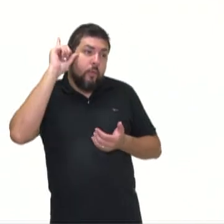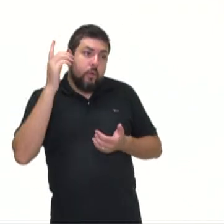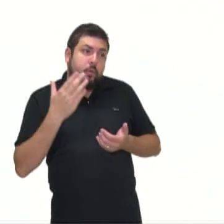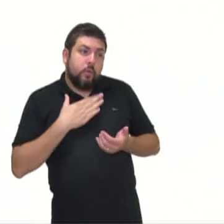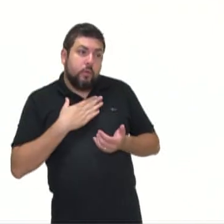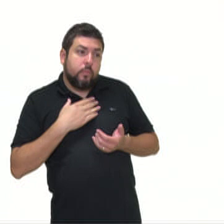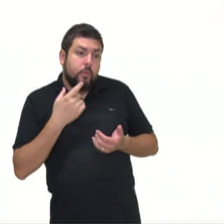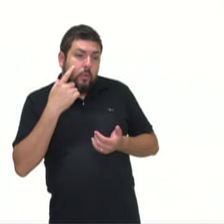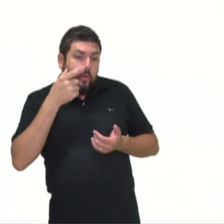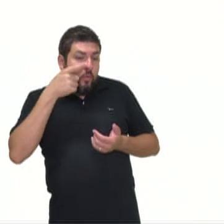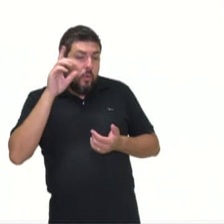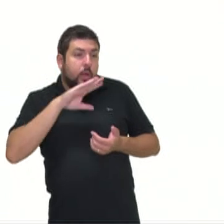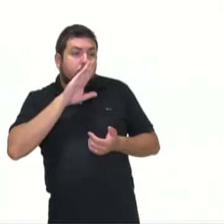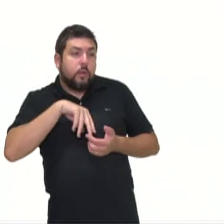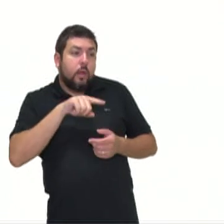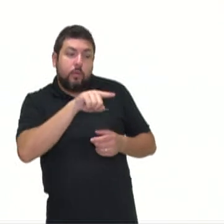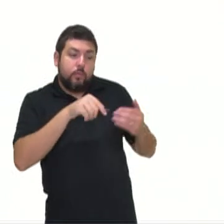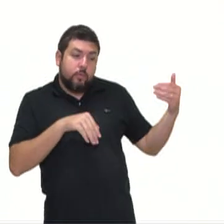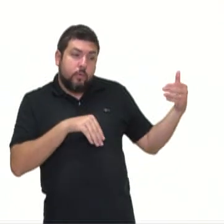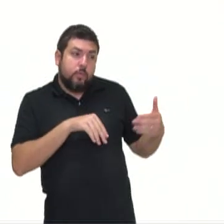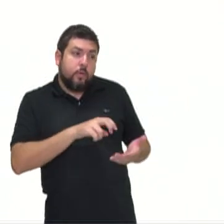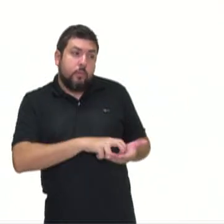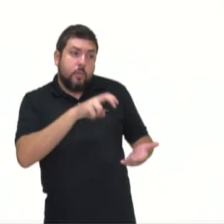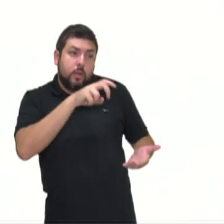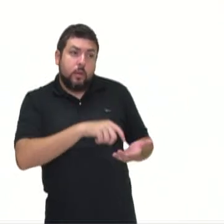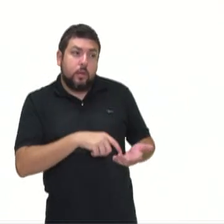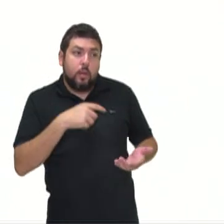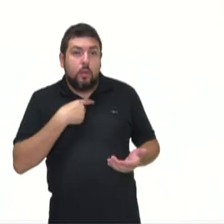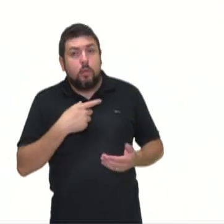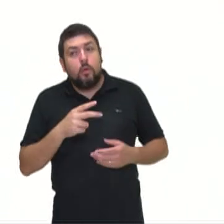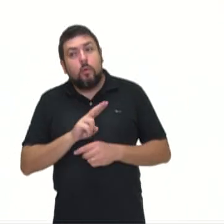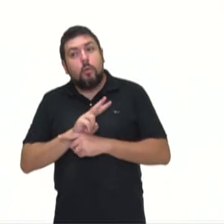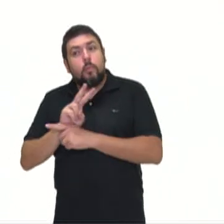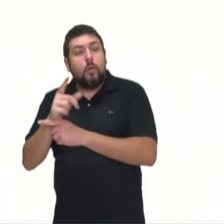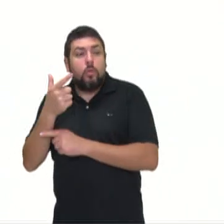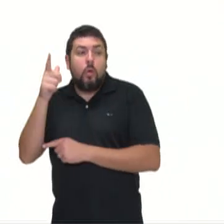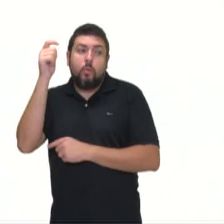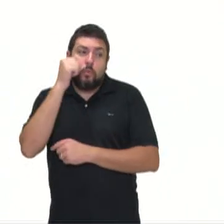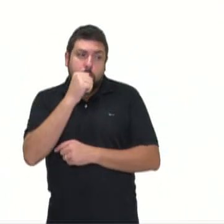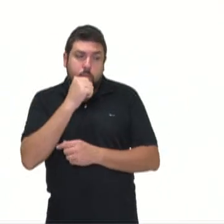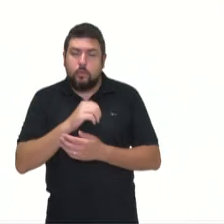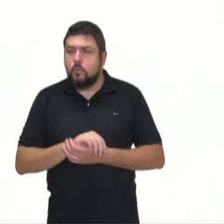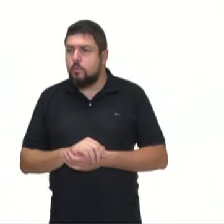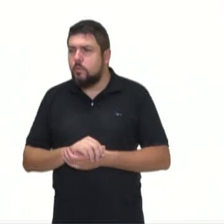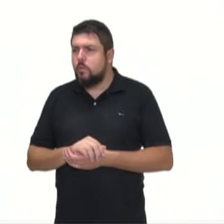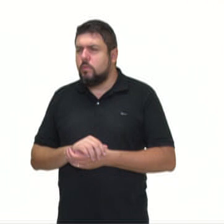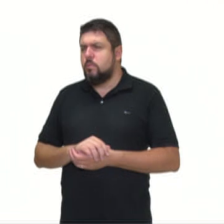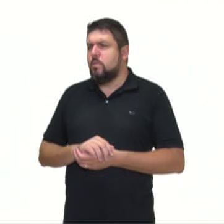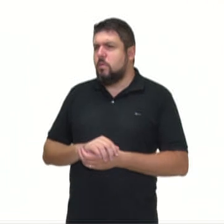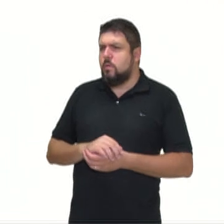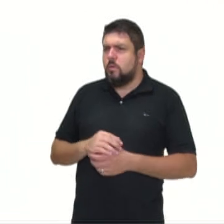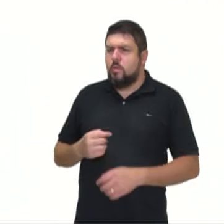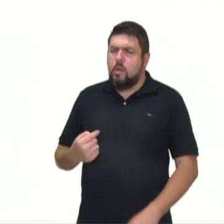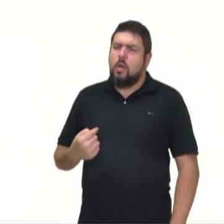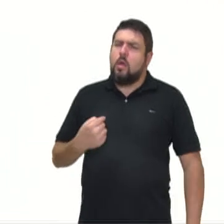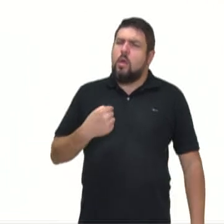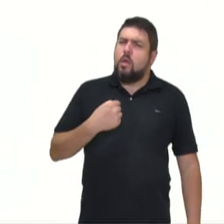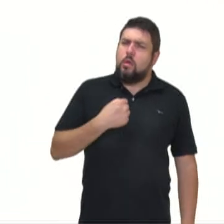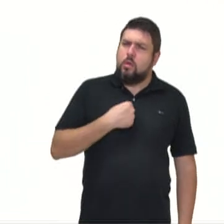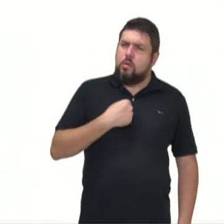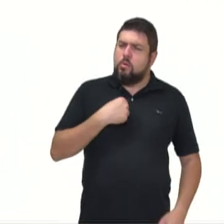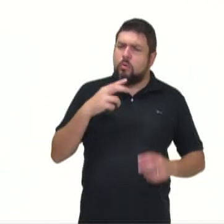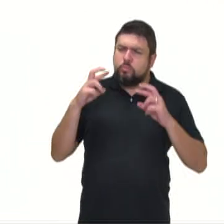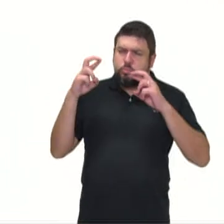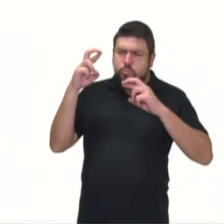só veio de manhã, de modo que eu emprestei a outra menina. E eu, que não era dada a olheiras,